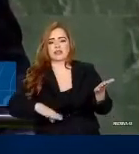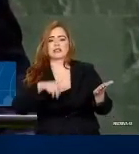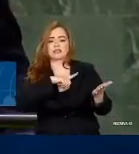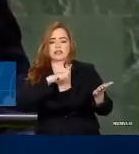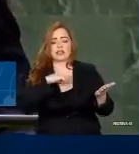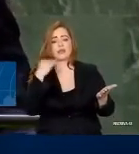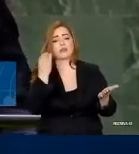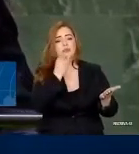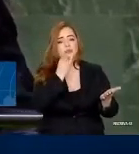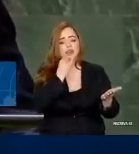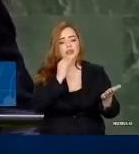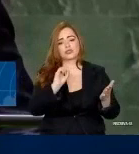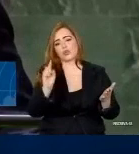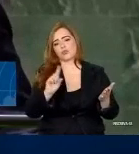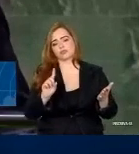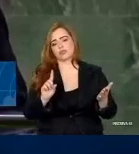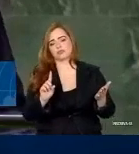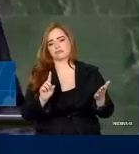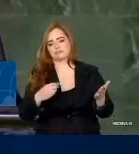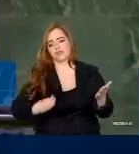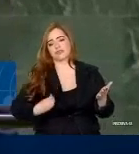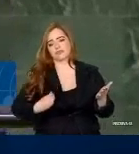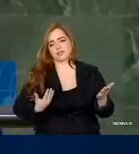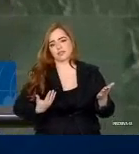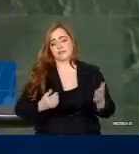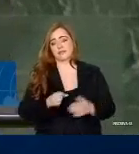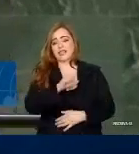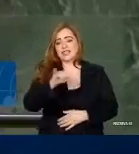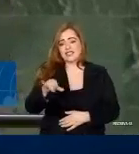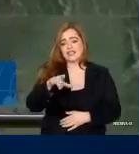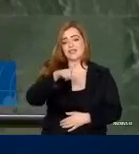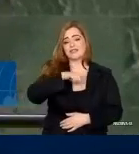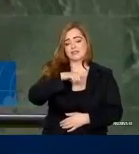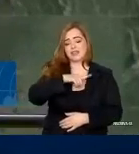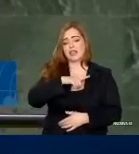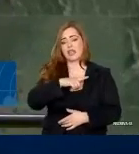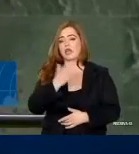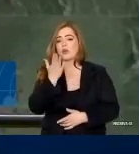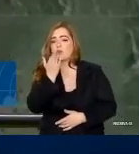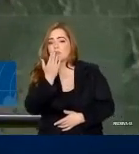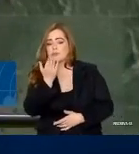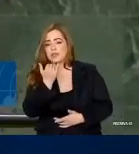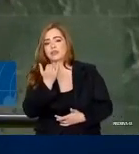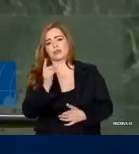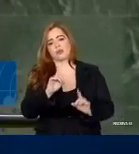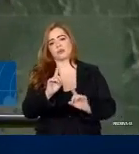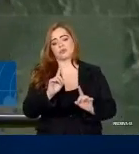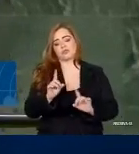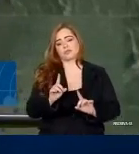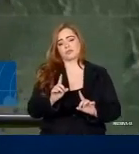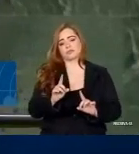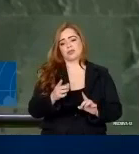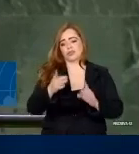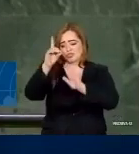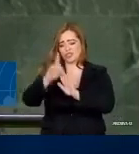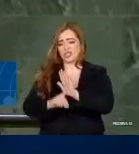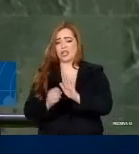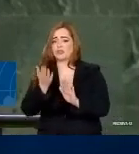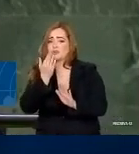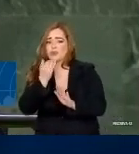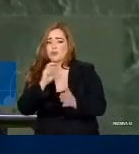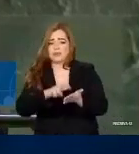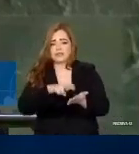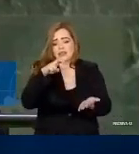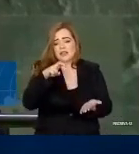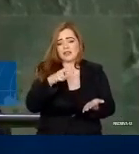não se transforma em novos negócios, só se transforma em negócios da área socialista, né? É